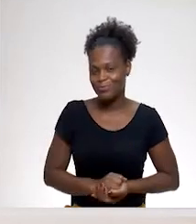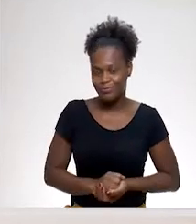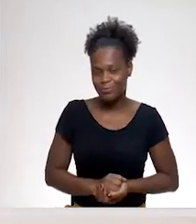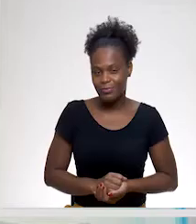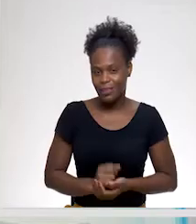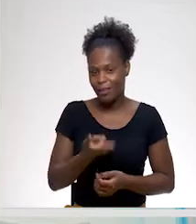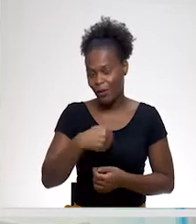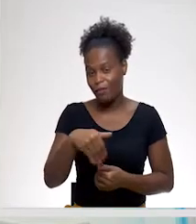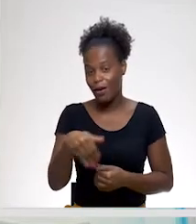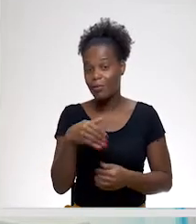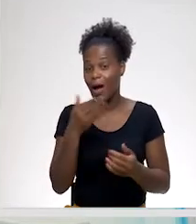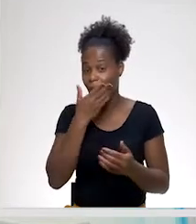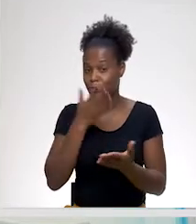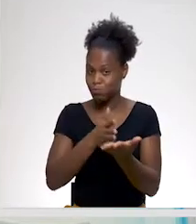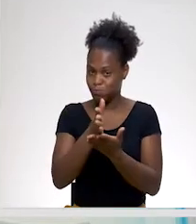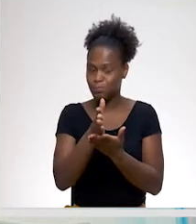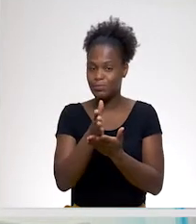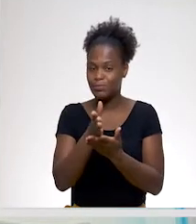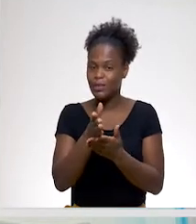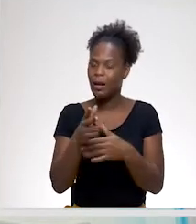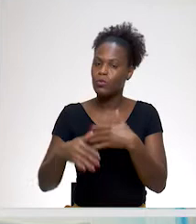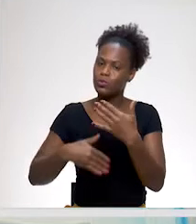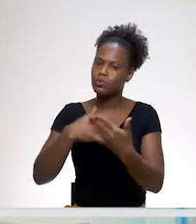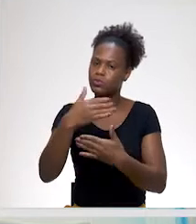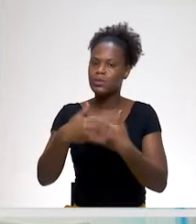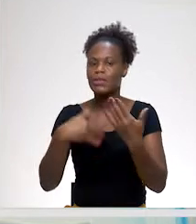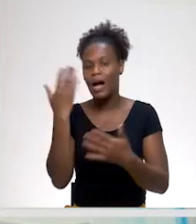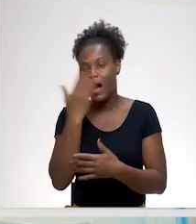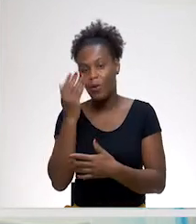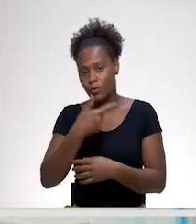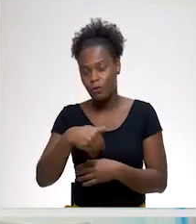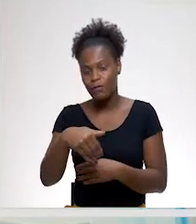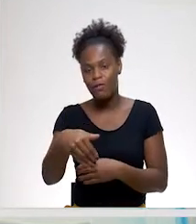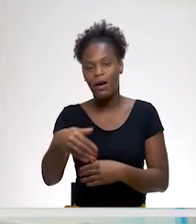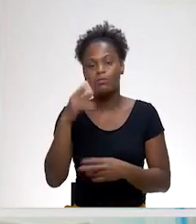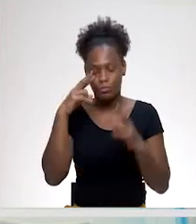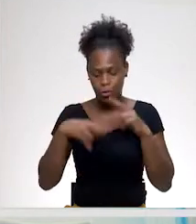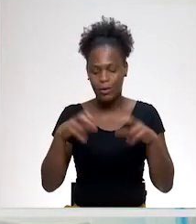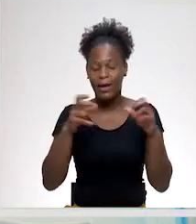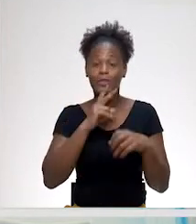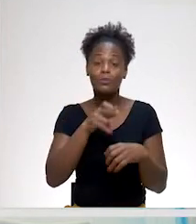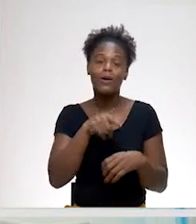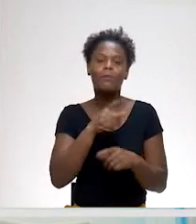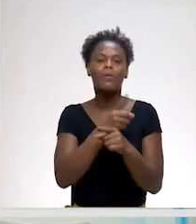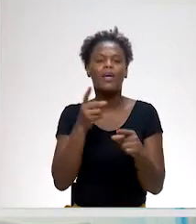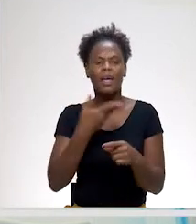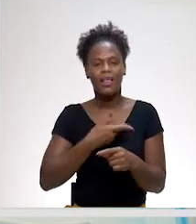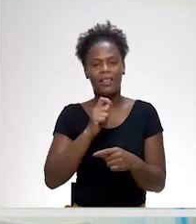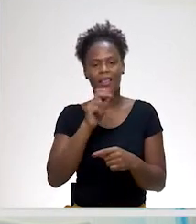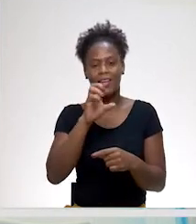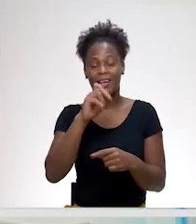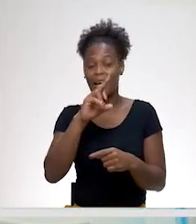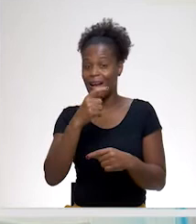dever. E vamos então prosseguir a aula e no decorrer da aula então vamos encontrar a resposta. Por que